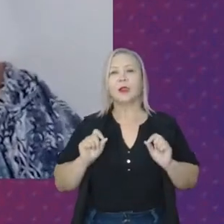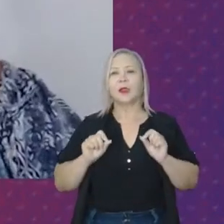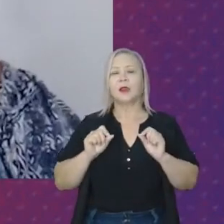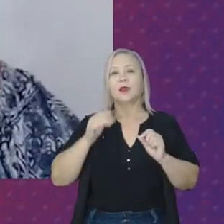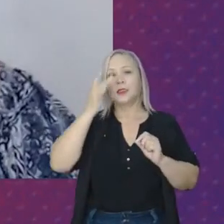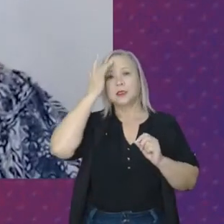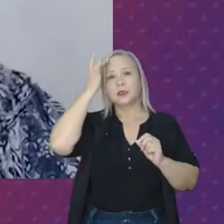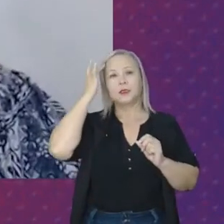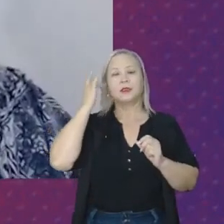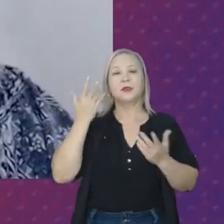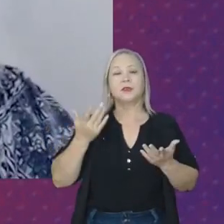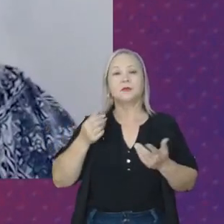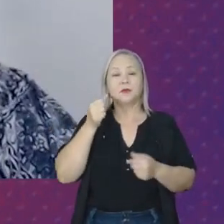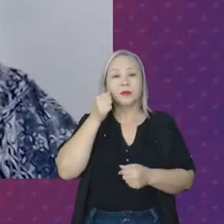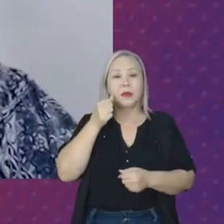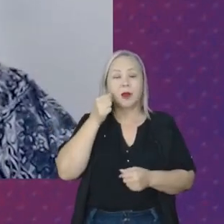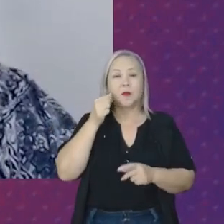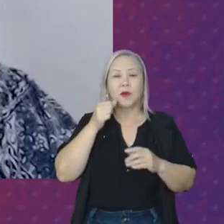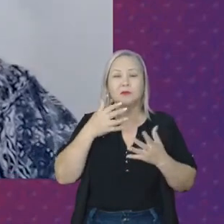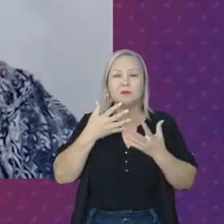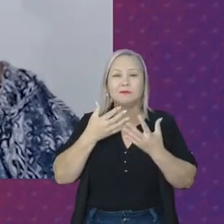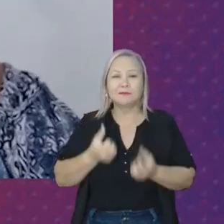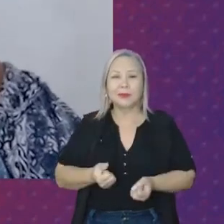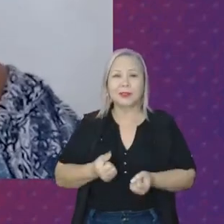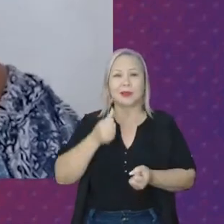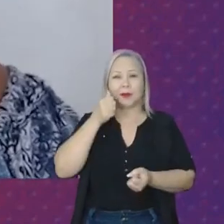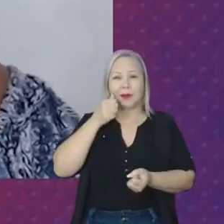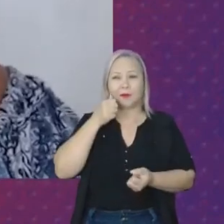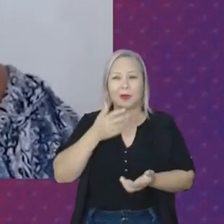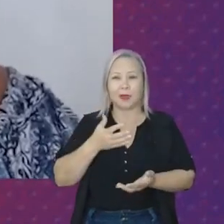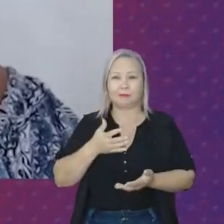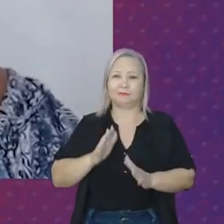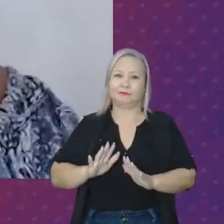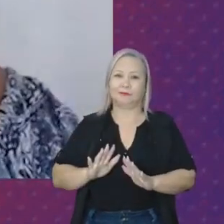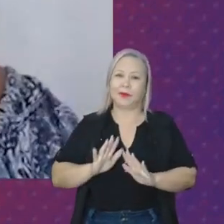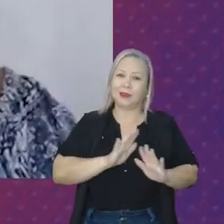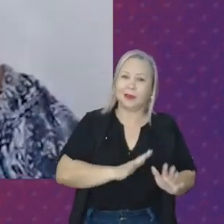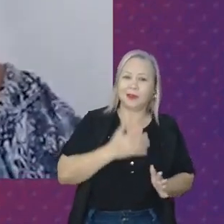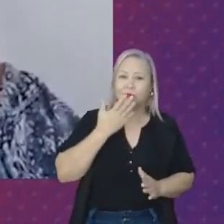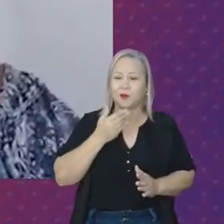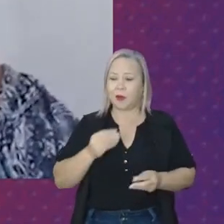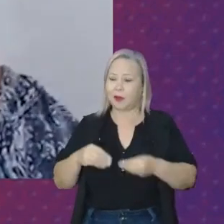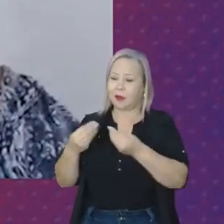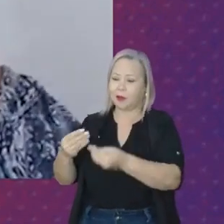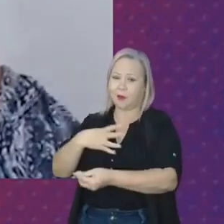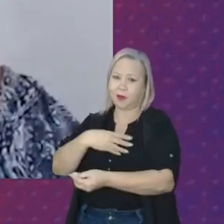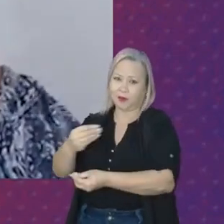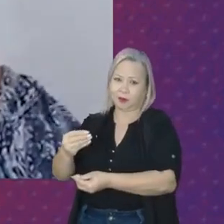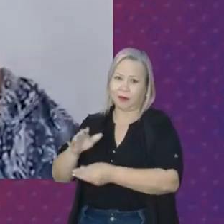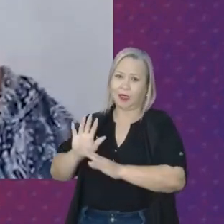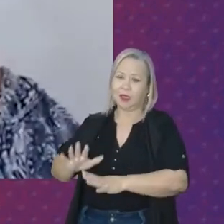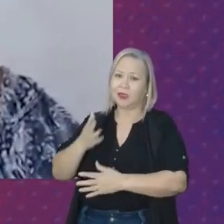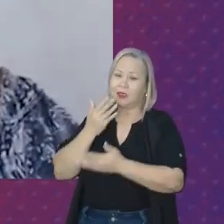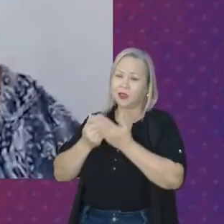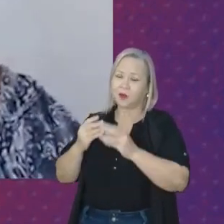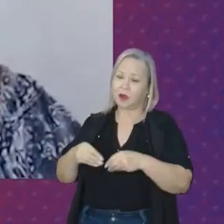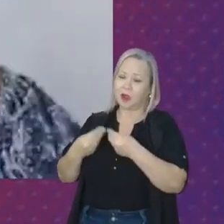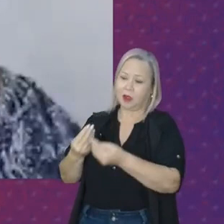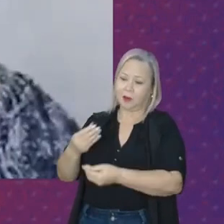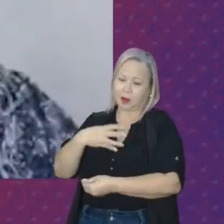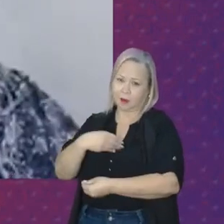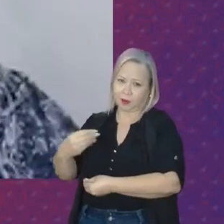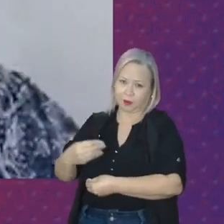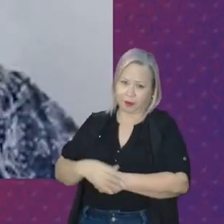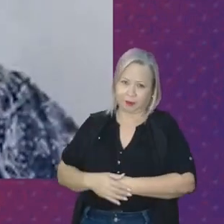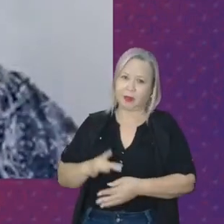a gente sabe que essa carga é muito pesada. A mulher deixa de comer para dar para os seus filhos. deixa de comer para dar para os seus, né?